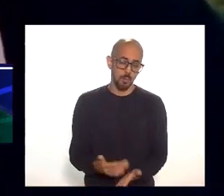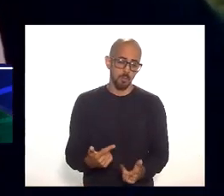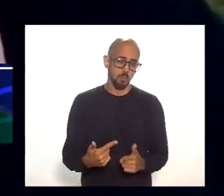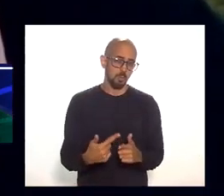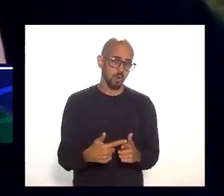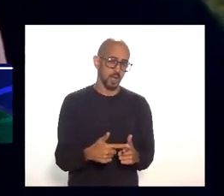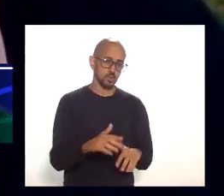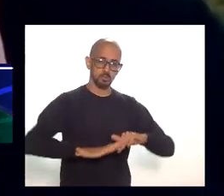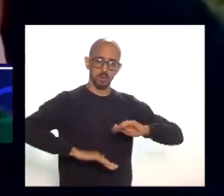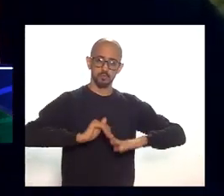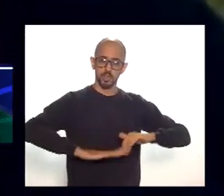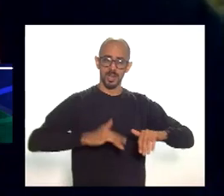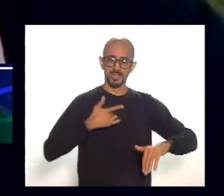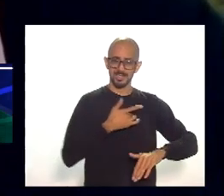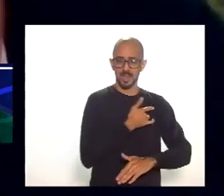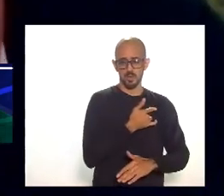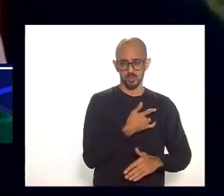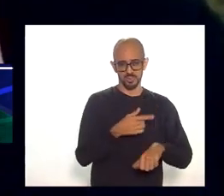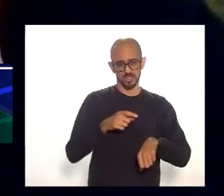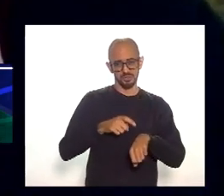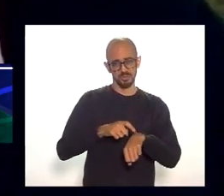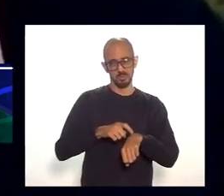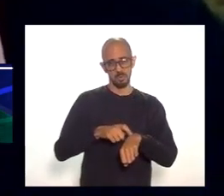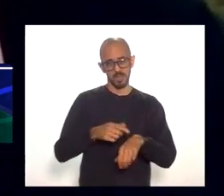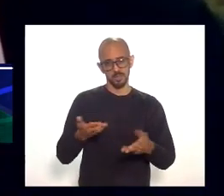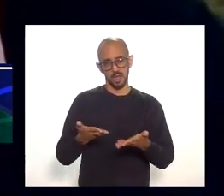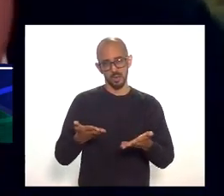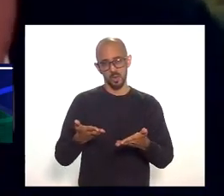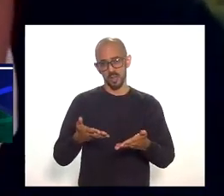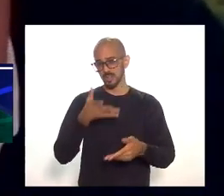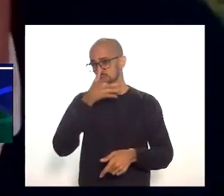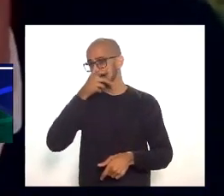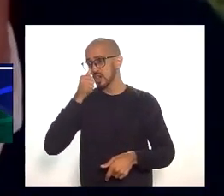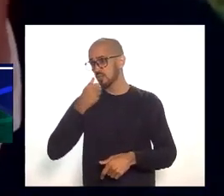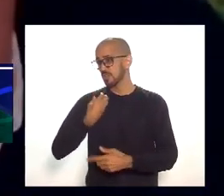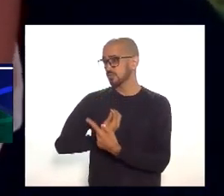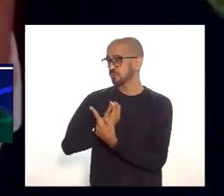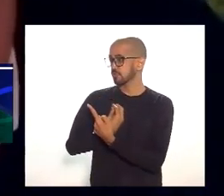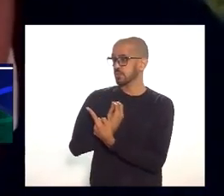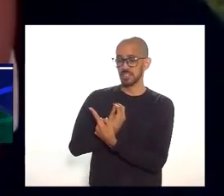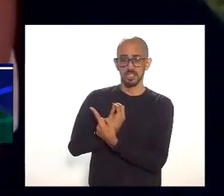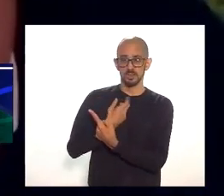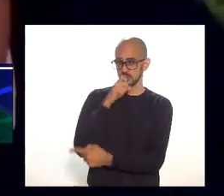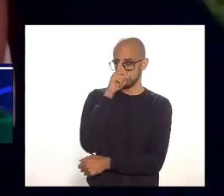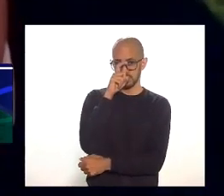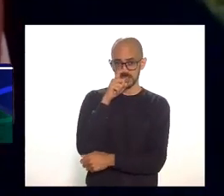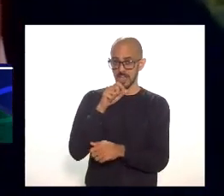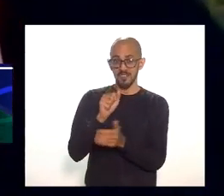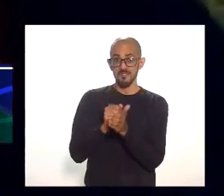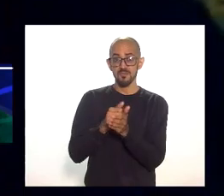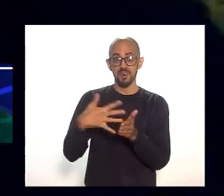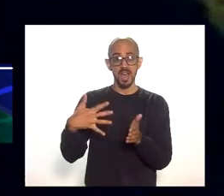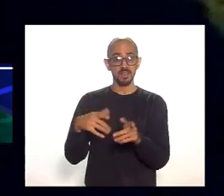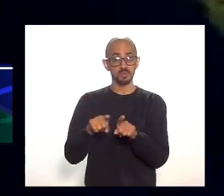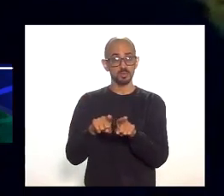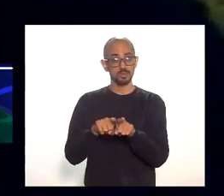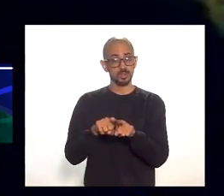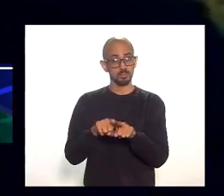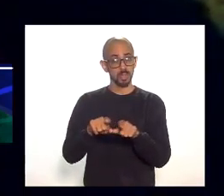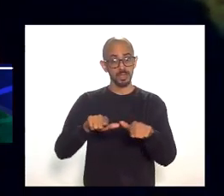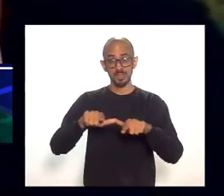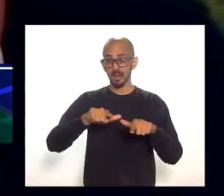área da saúde, nesse exato momento, estão lá salvando vidas. Muitos, inclusive, né, trabalhando mais do que